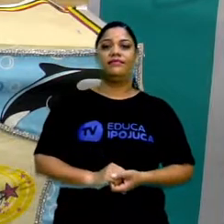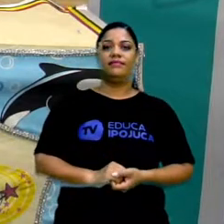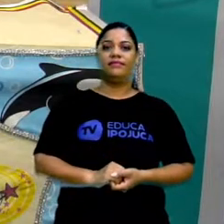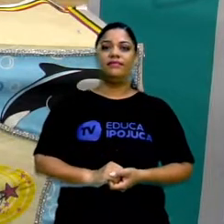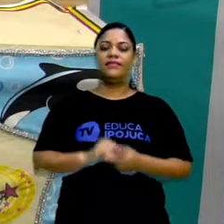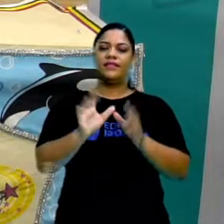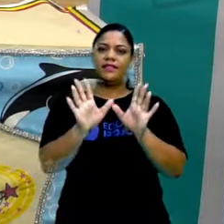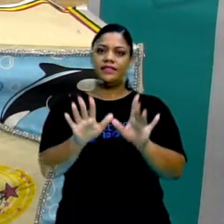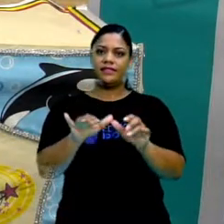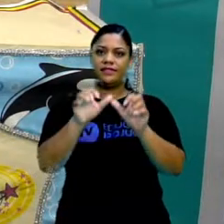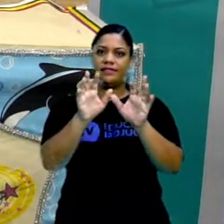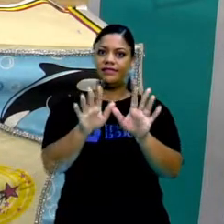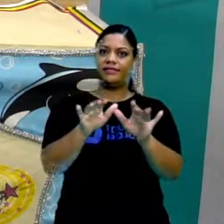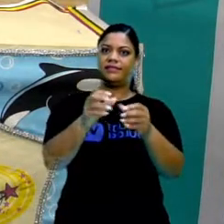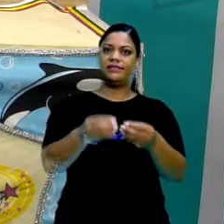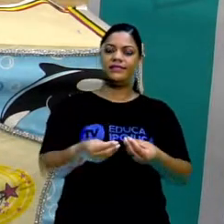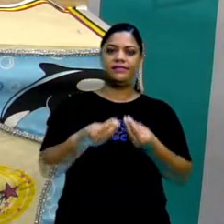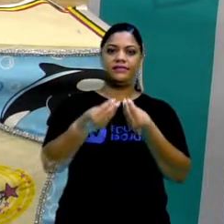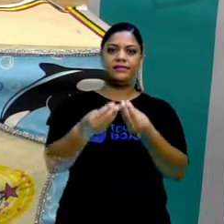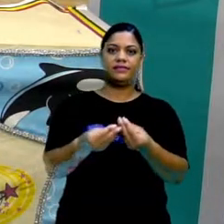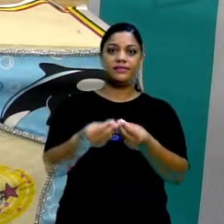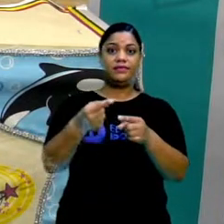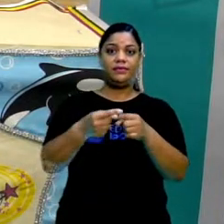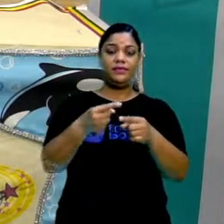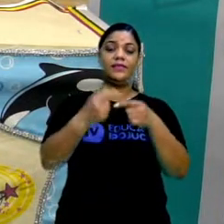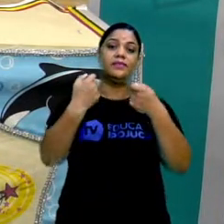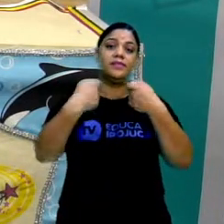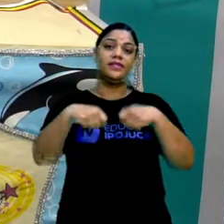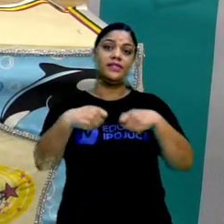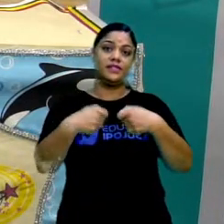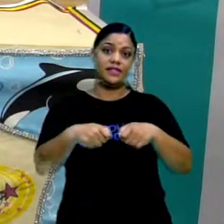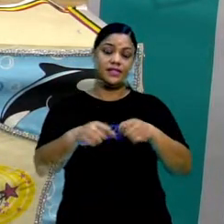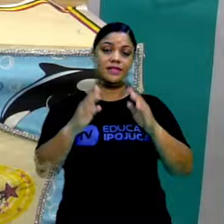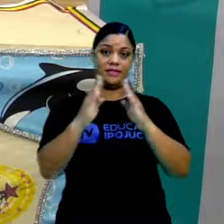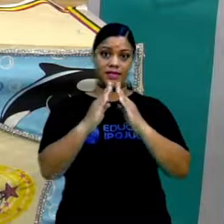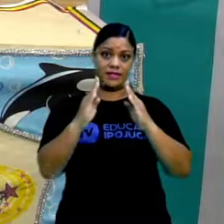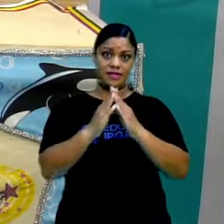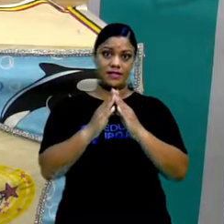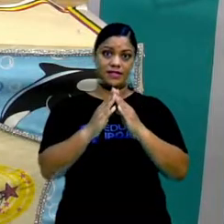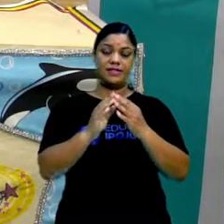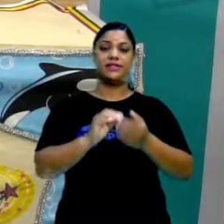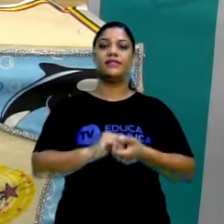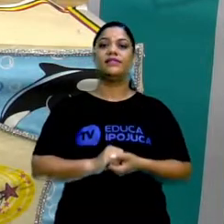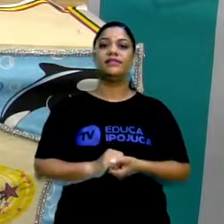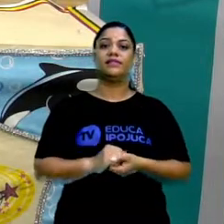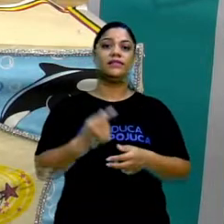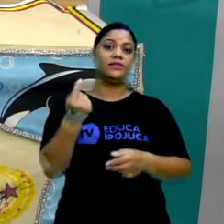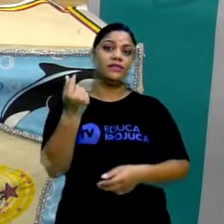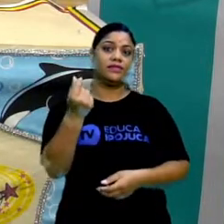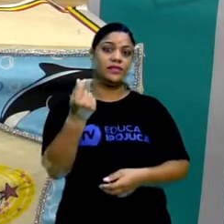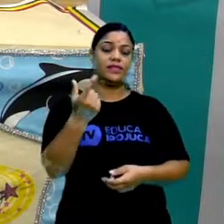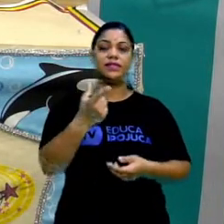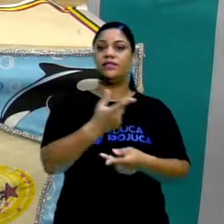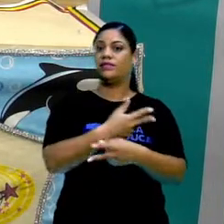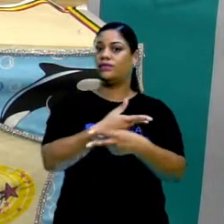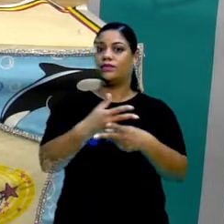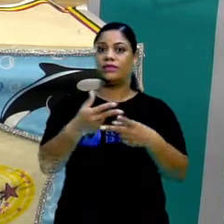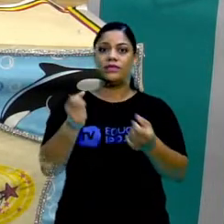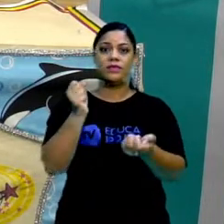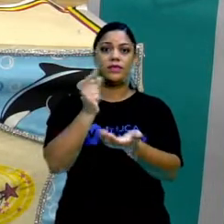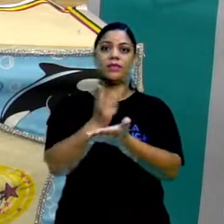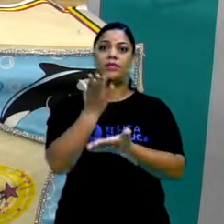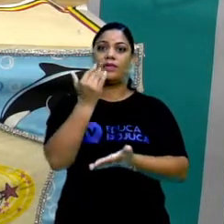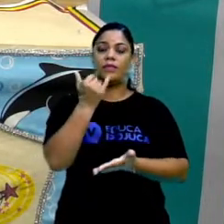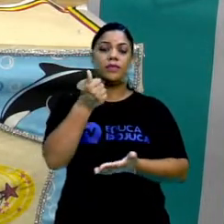a andorinha levou para ela, porque ela precisava levar para casa algum dinheiro, alguma coisa para